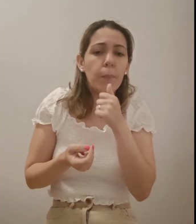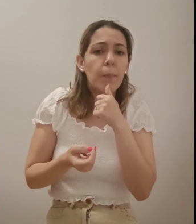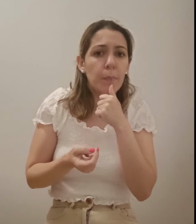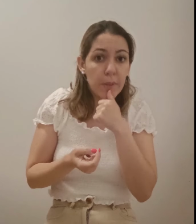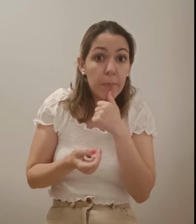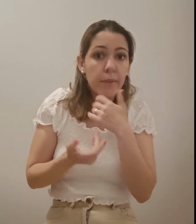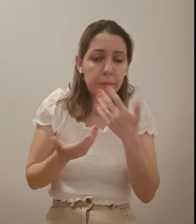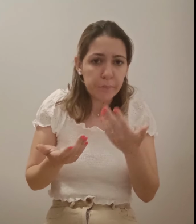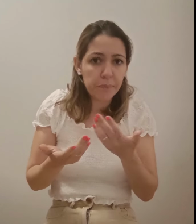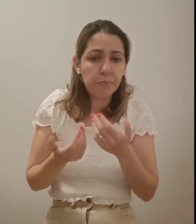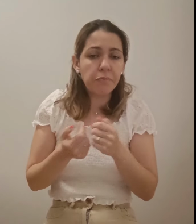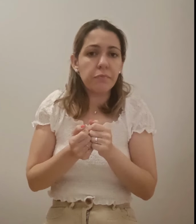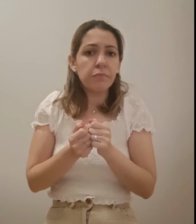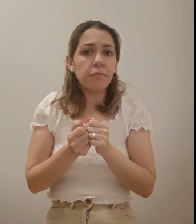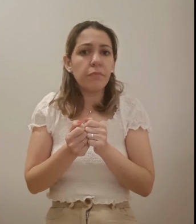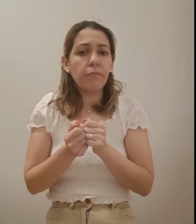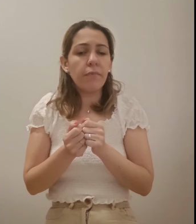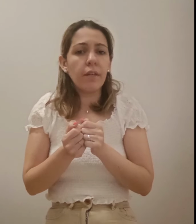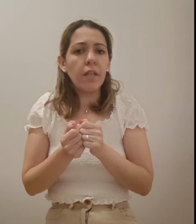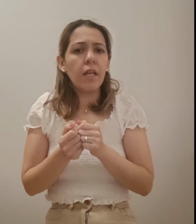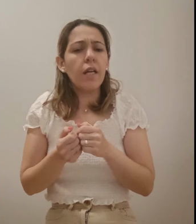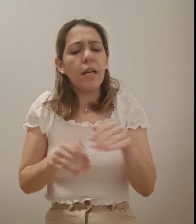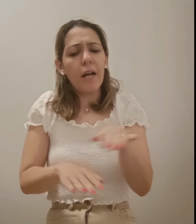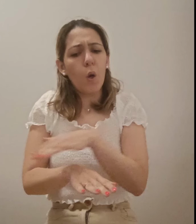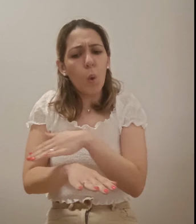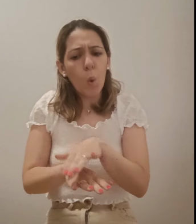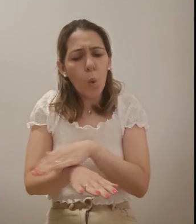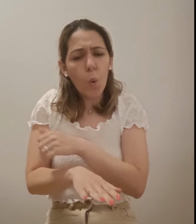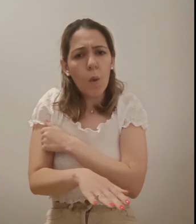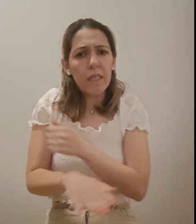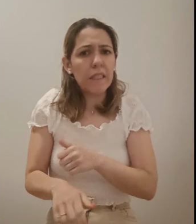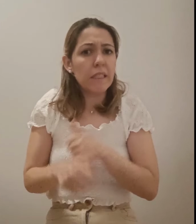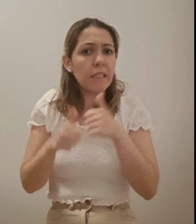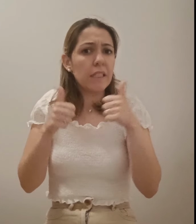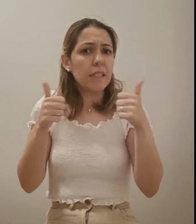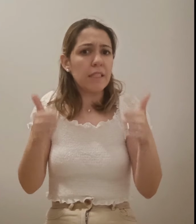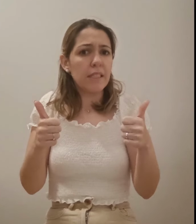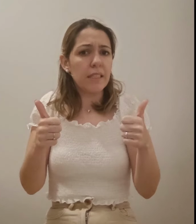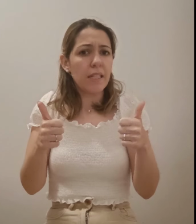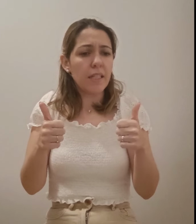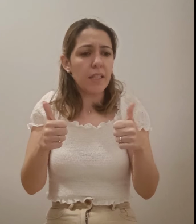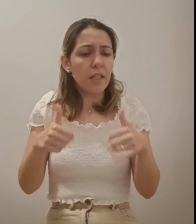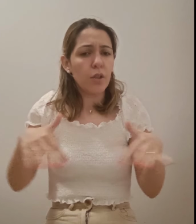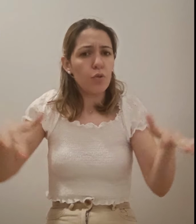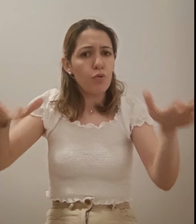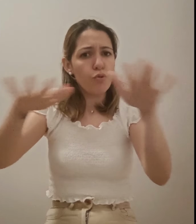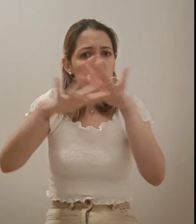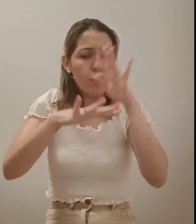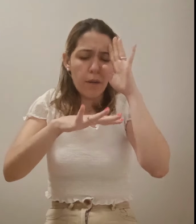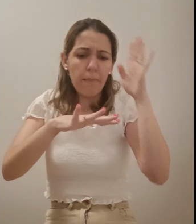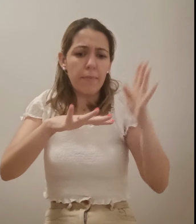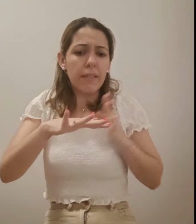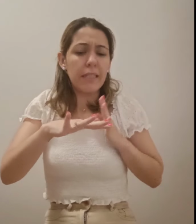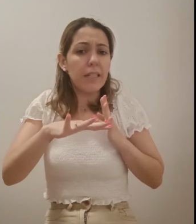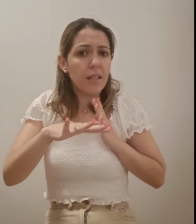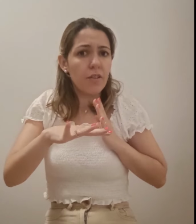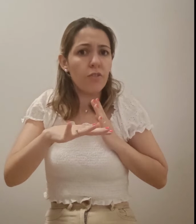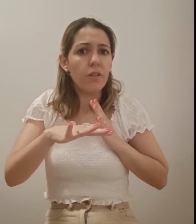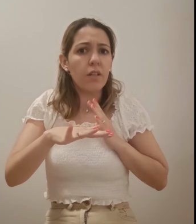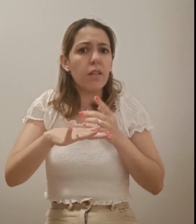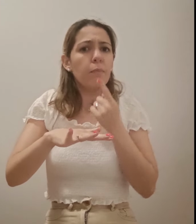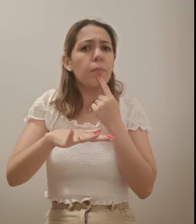poucos fomos-nos habituando a ver uma simples rua de cidade pejada de militares. Aos poucos fomos percebendo o que se